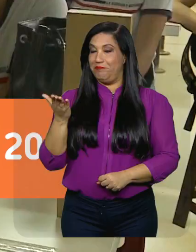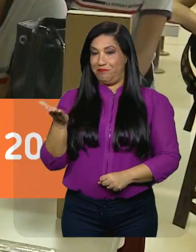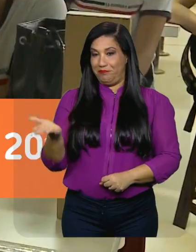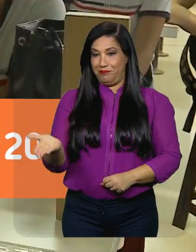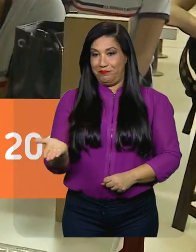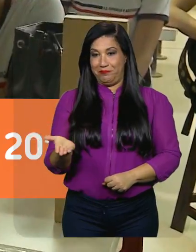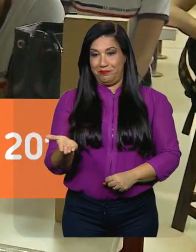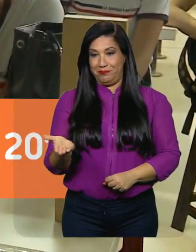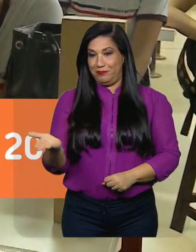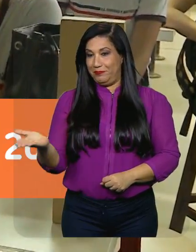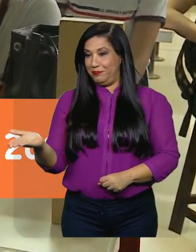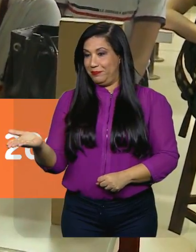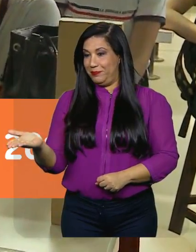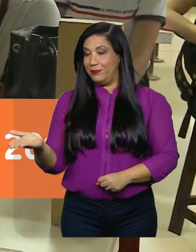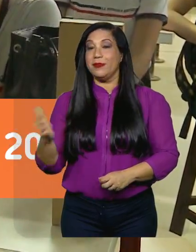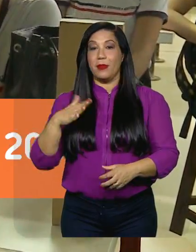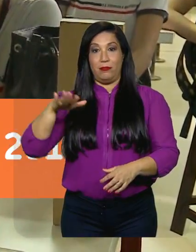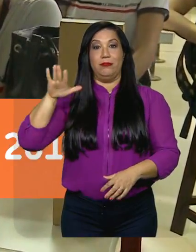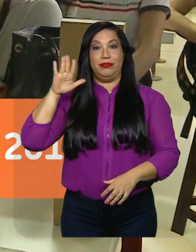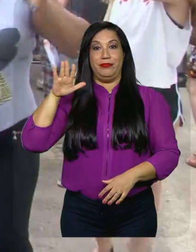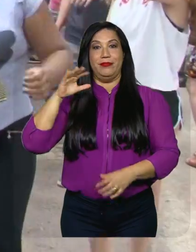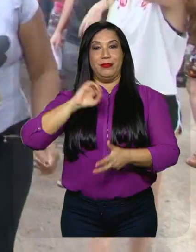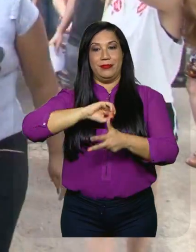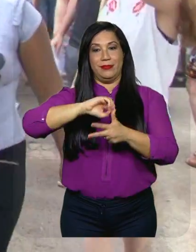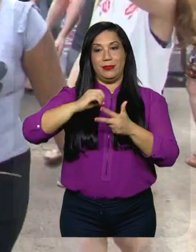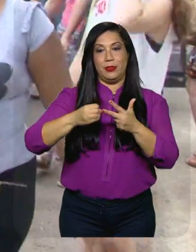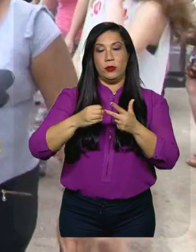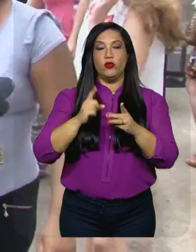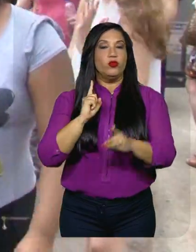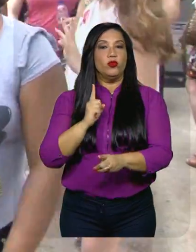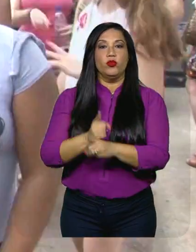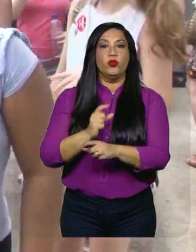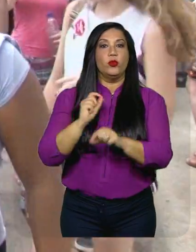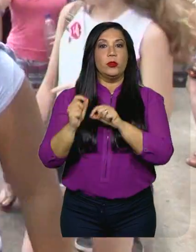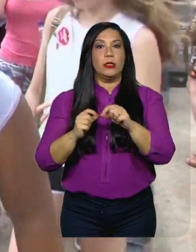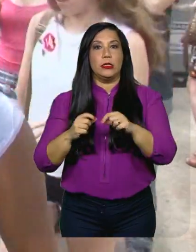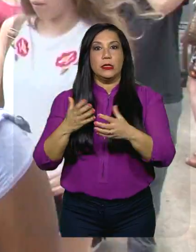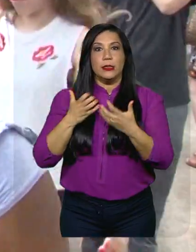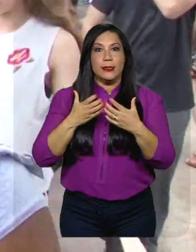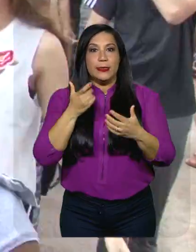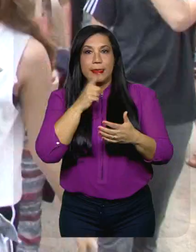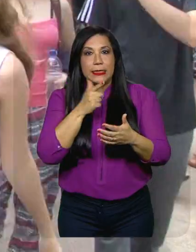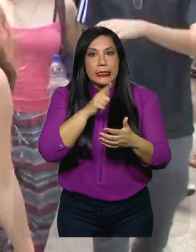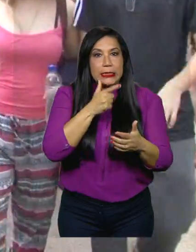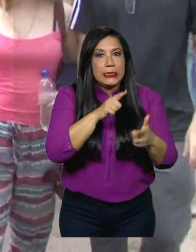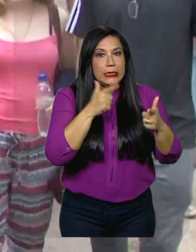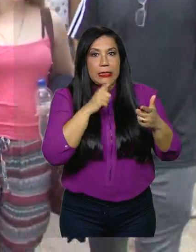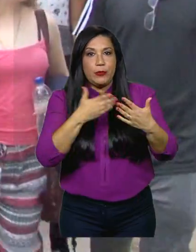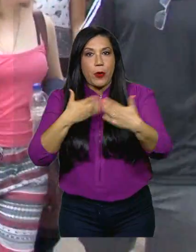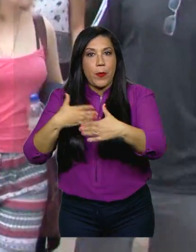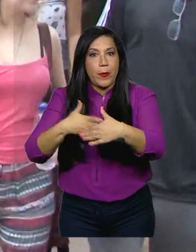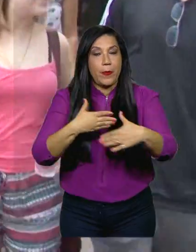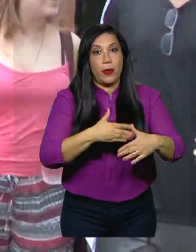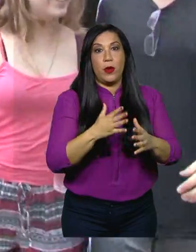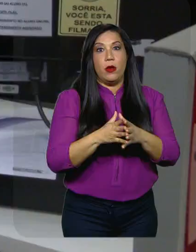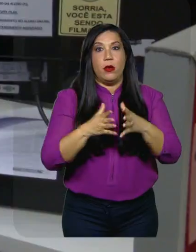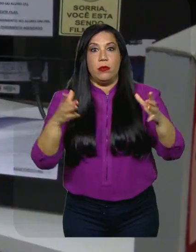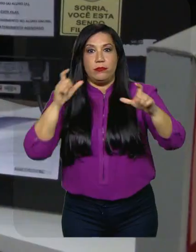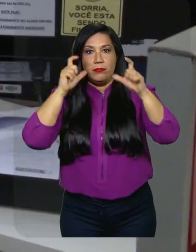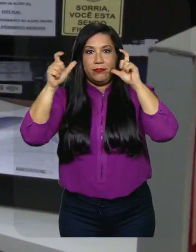5.095.308 pessoas se candidataram ao Enem. Isto mostra que a concorrência pela tão sonhada vaga na universidade é